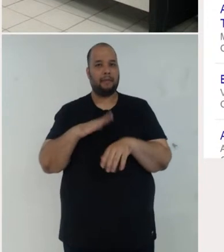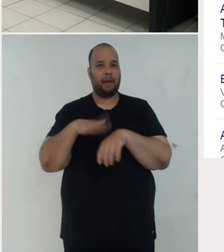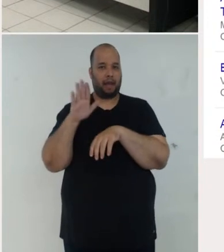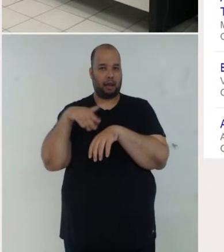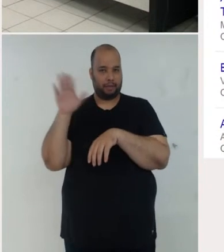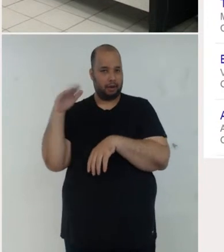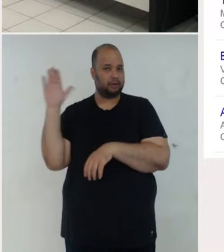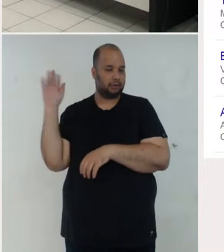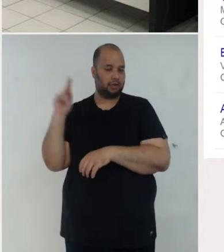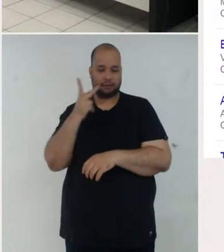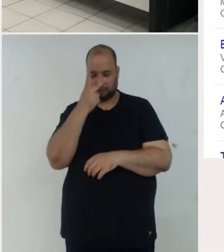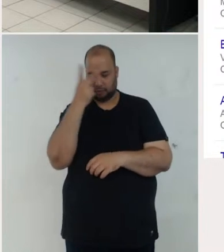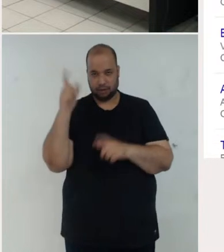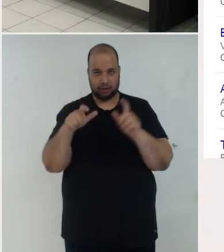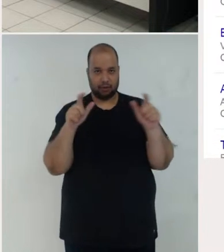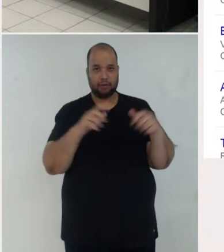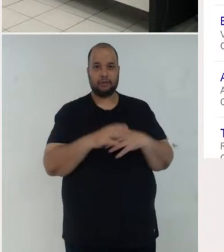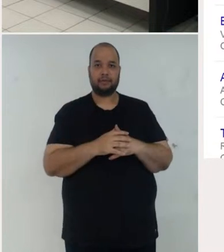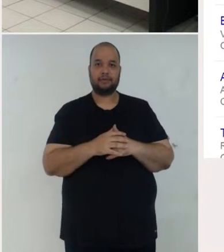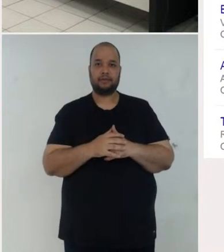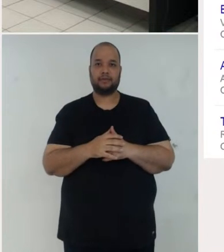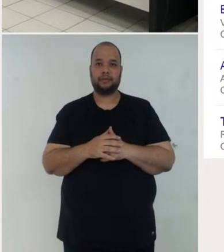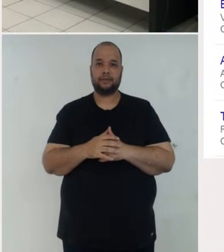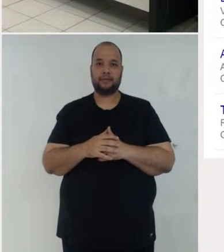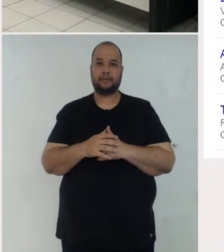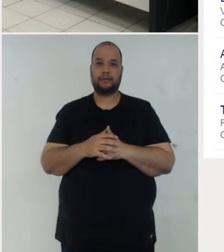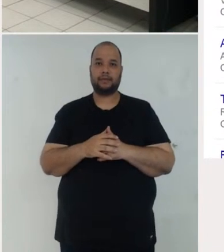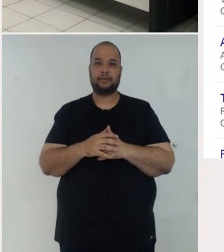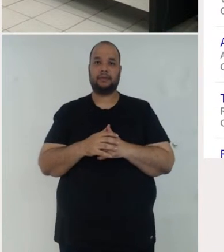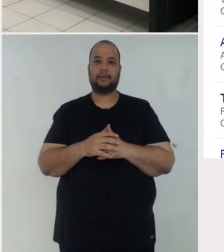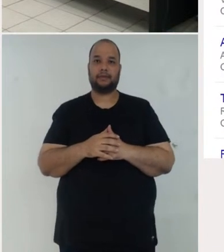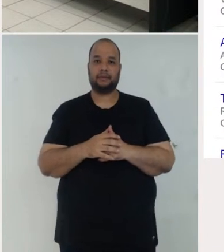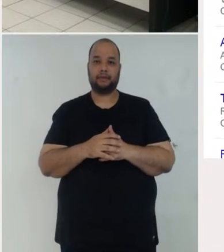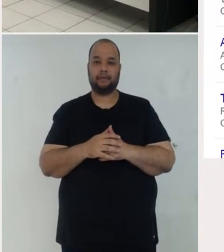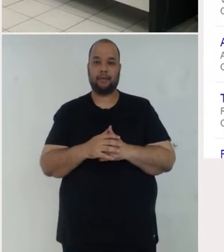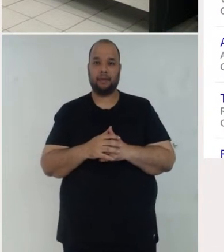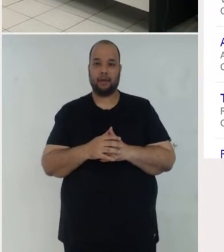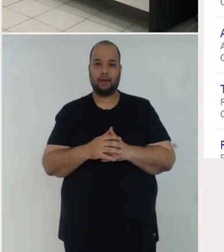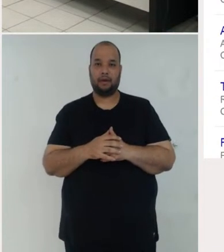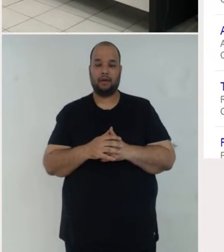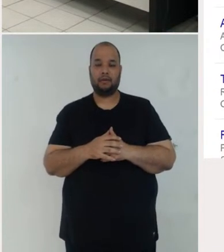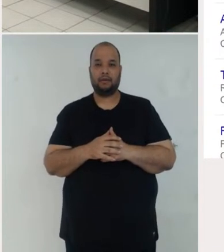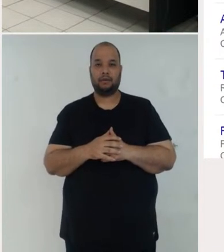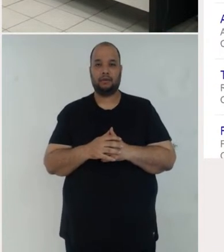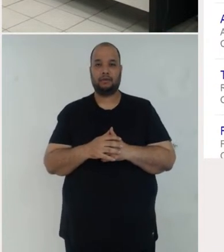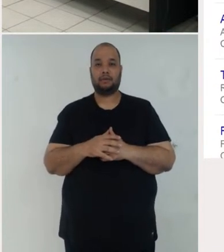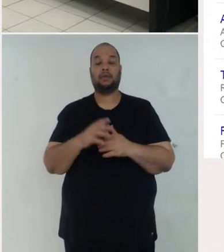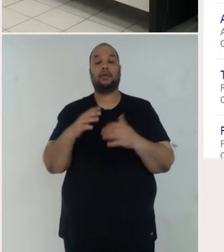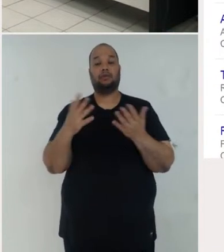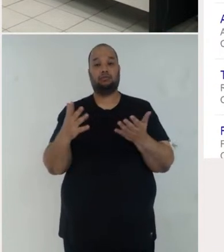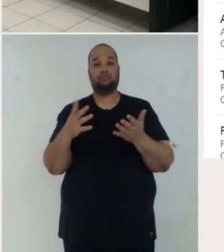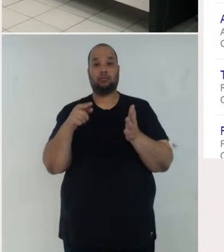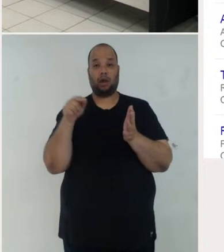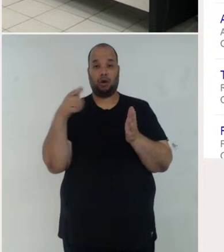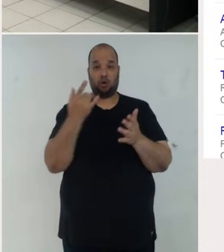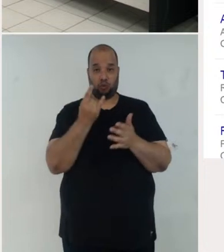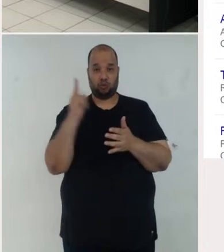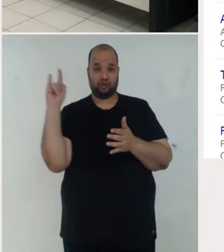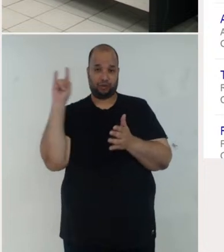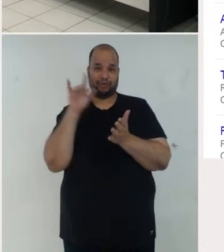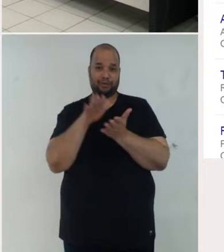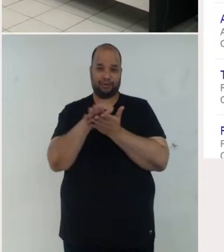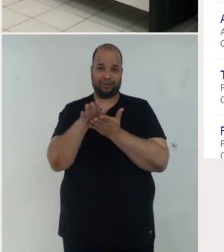eu só queria dizer, então, que para... na edição do Fluxo Contínuo, o último